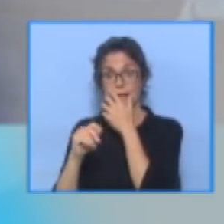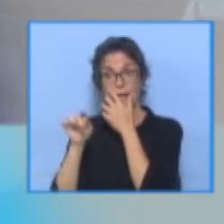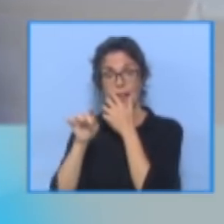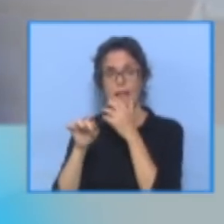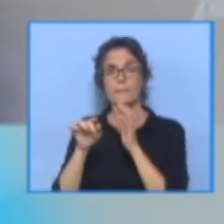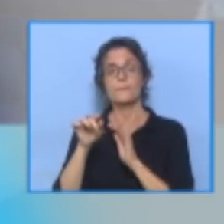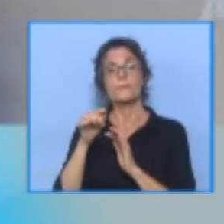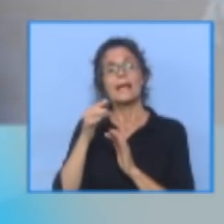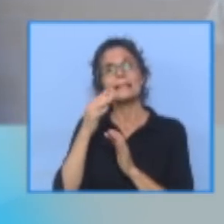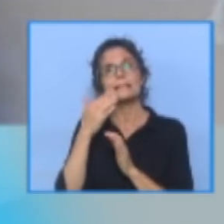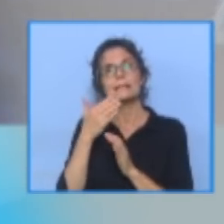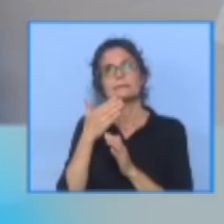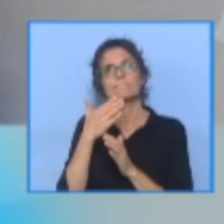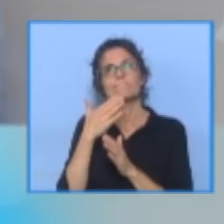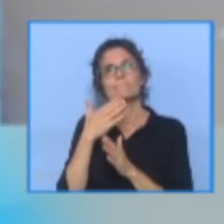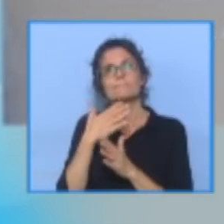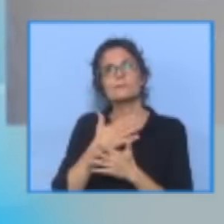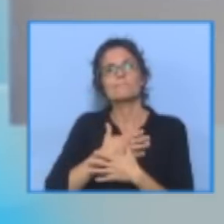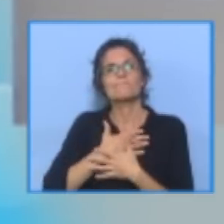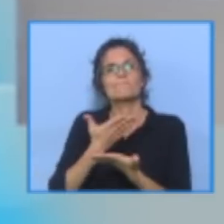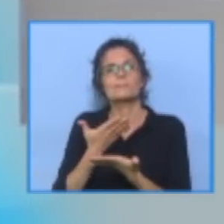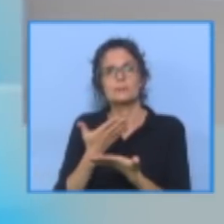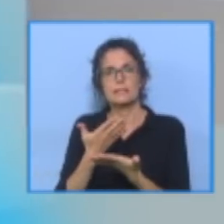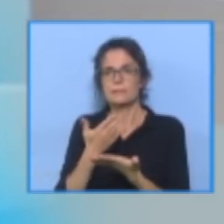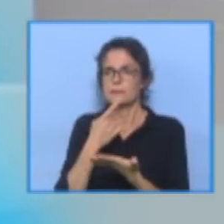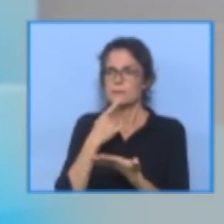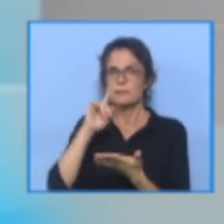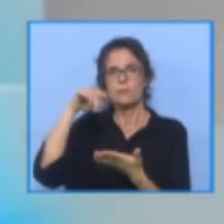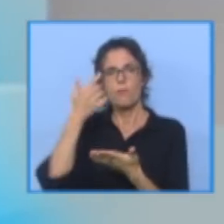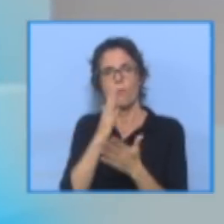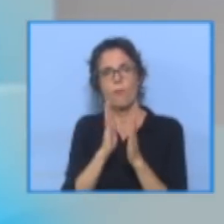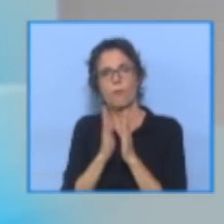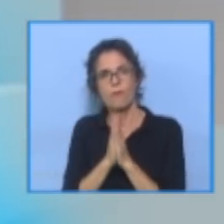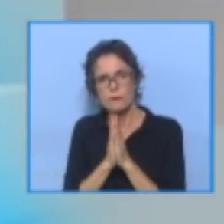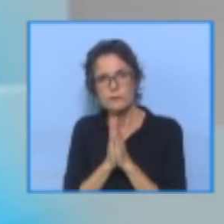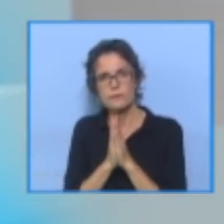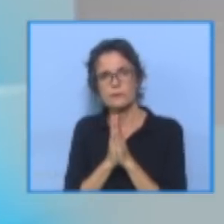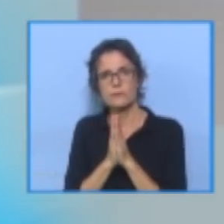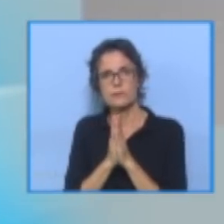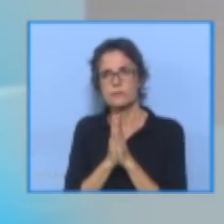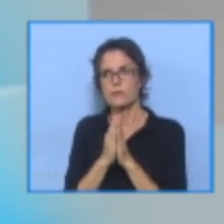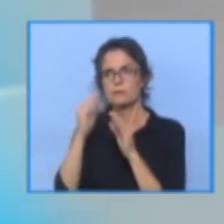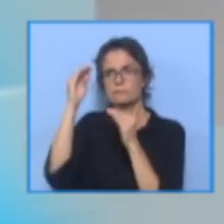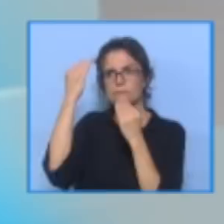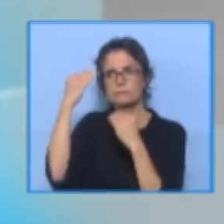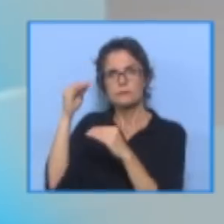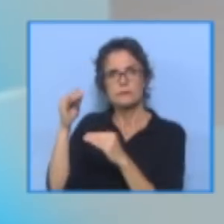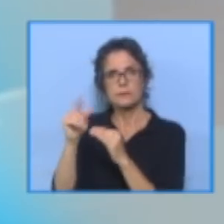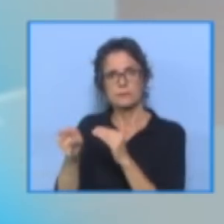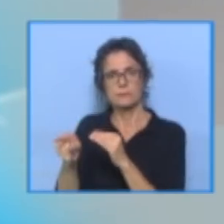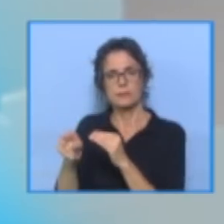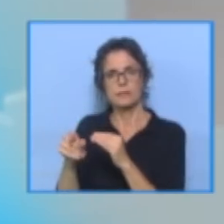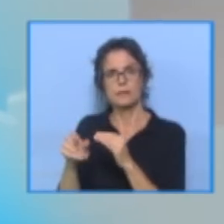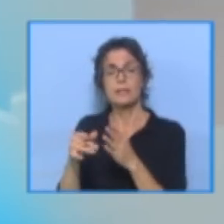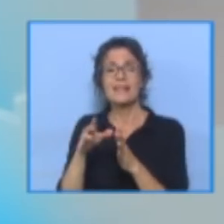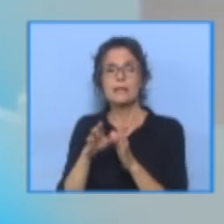referia há pouco às religiões, as especificidades de cada uma destas confissões religiosas, mas a Roménia também é composta